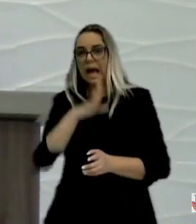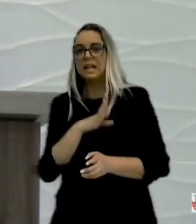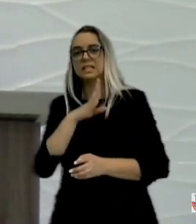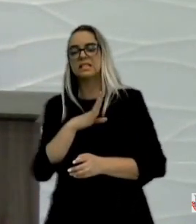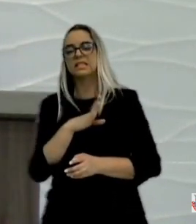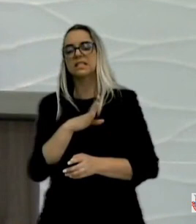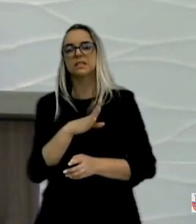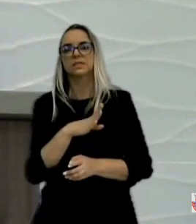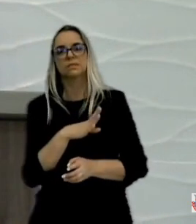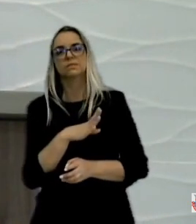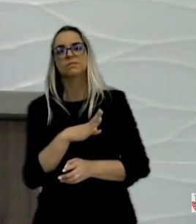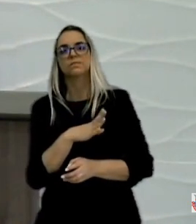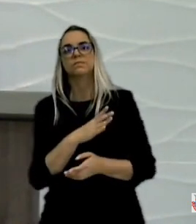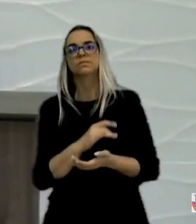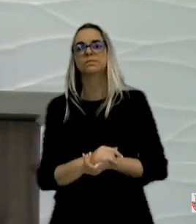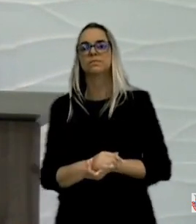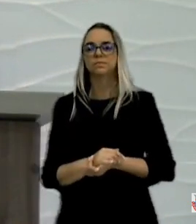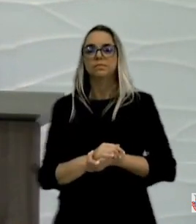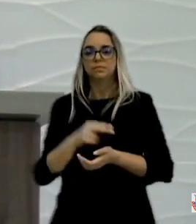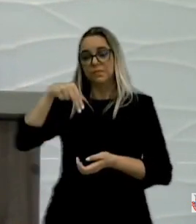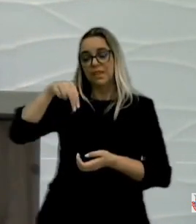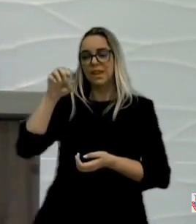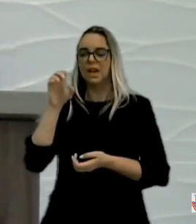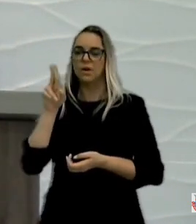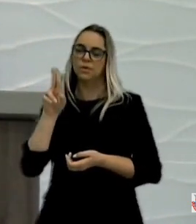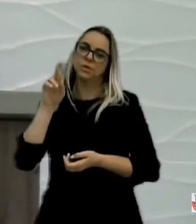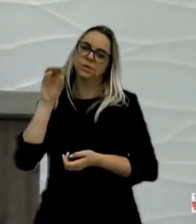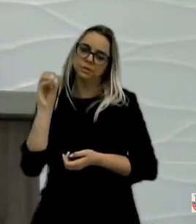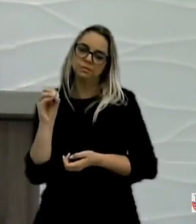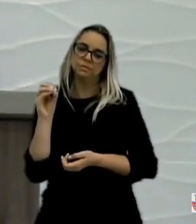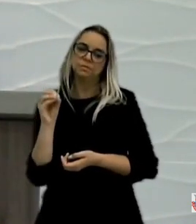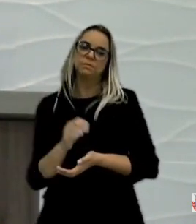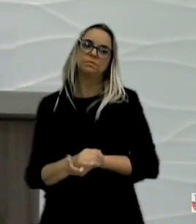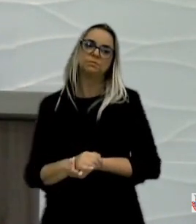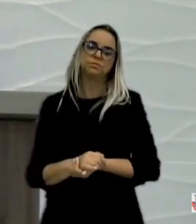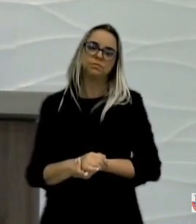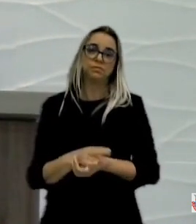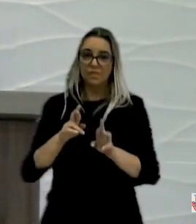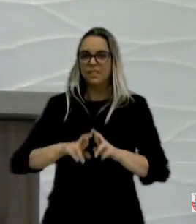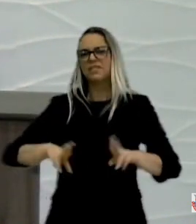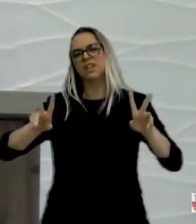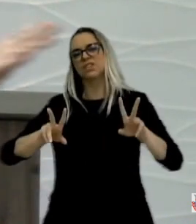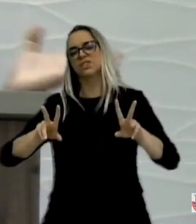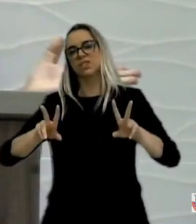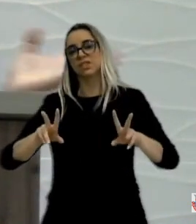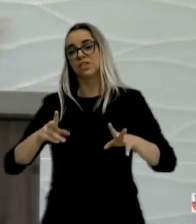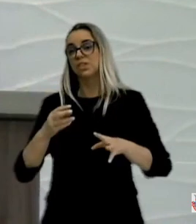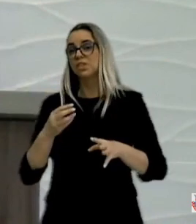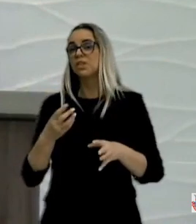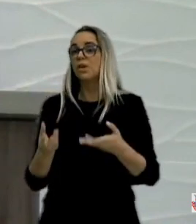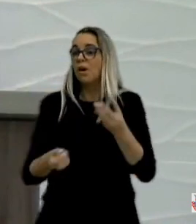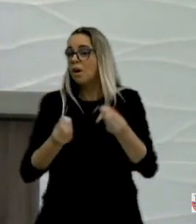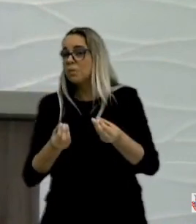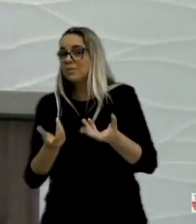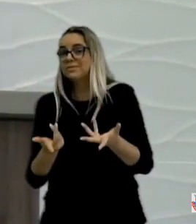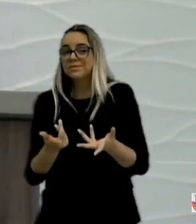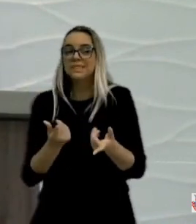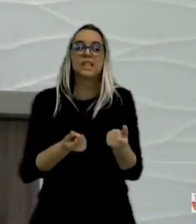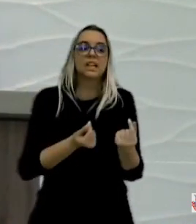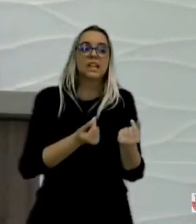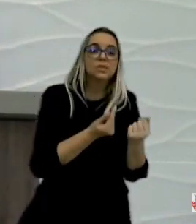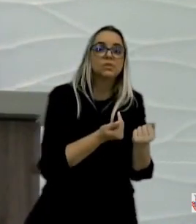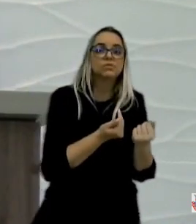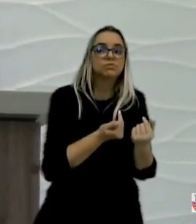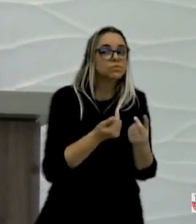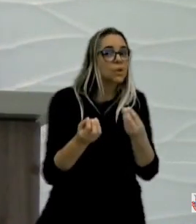com o neuropediatra. Isso aí é uma diferença muito grande de onde está sendo gastado o dinheiro.